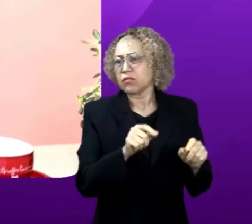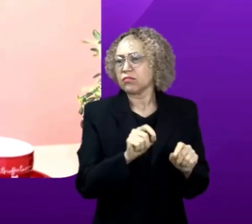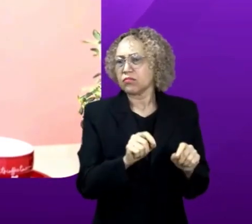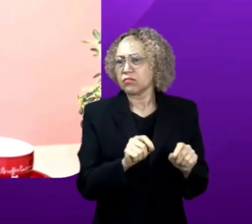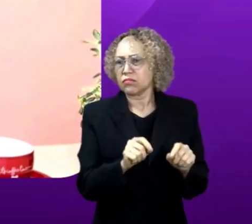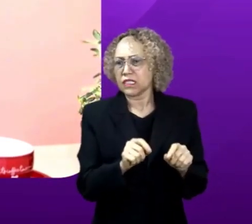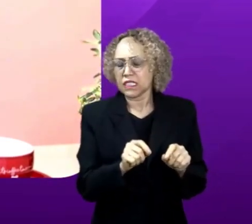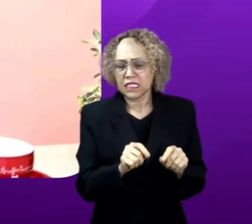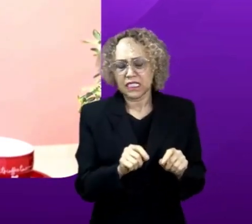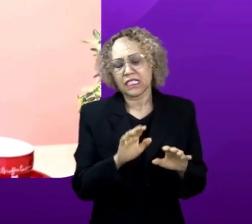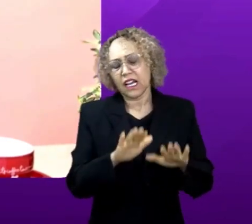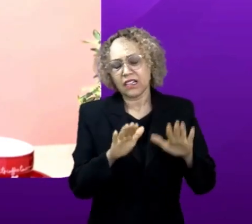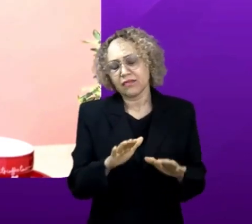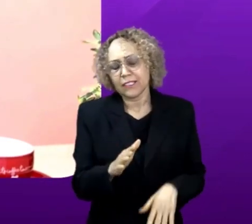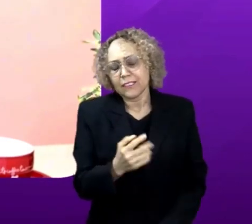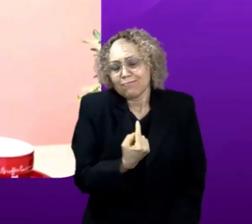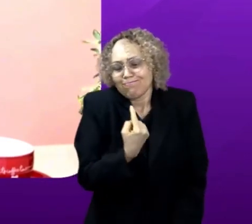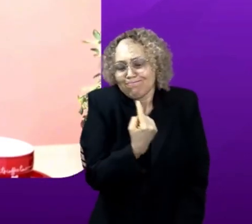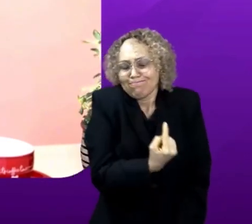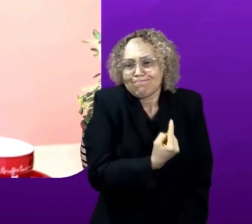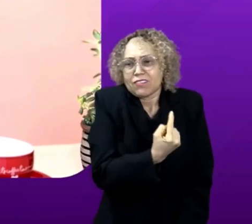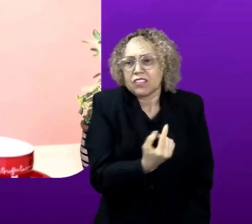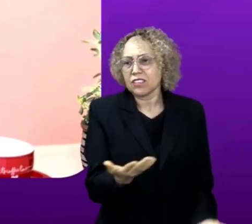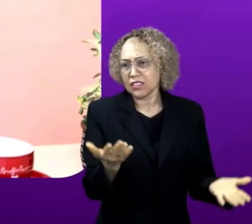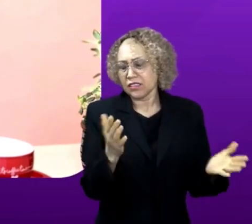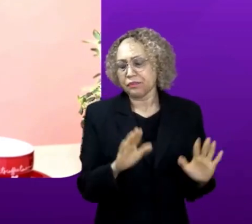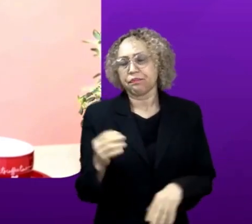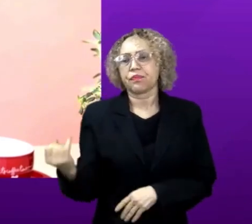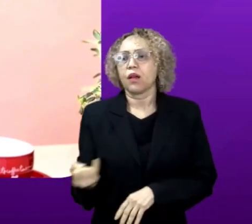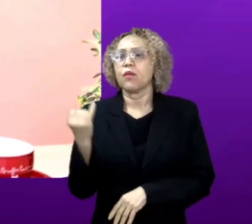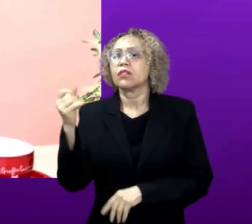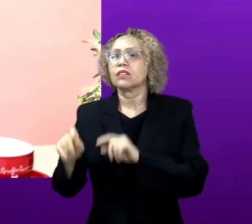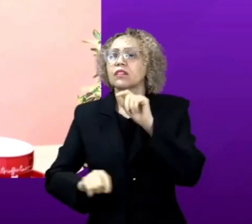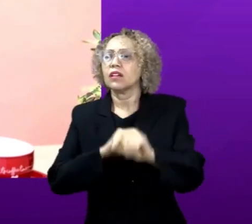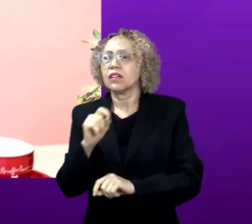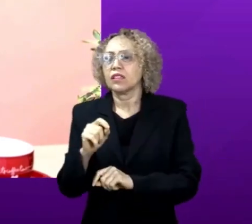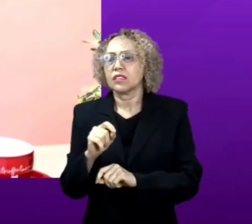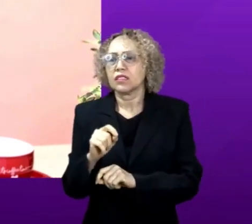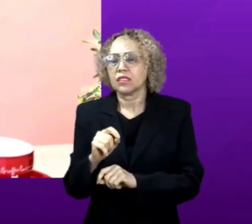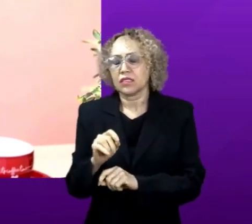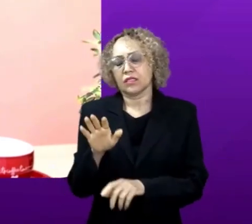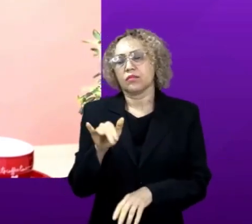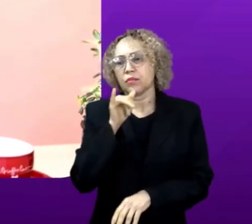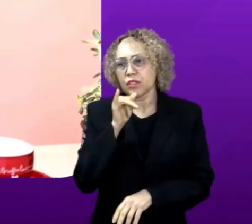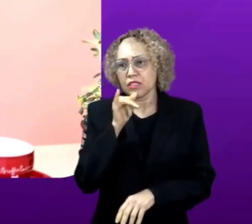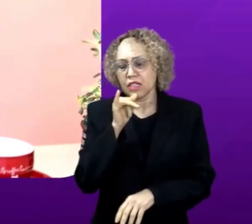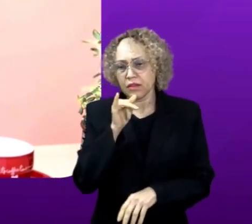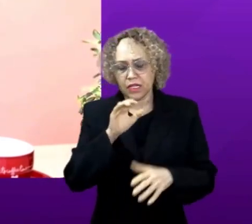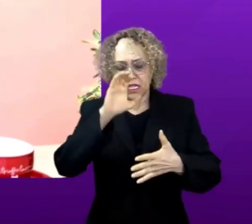muito solitária. Outro dado que é importante a gente citar é com relação à questão da interseccionalidade entre